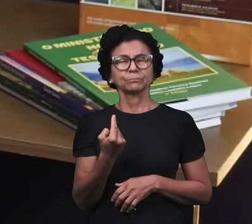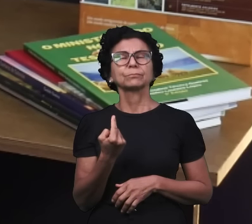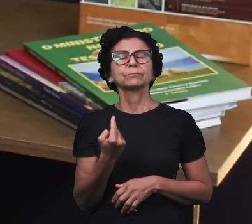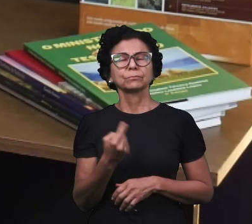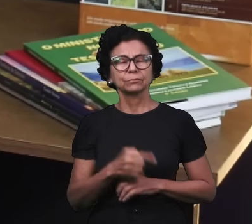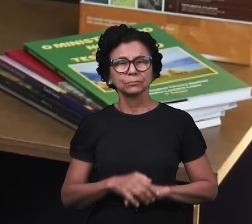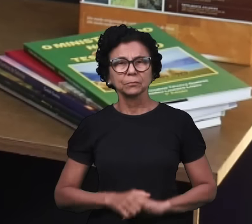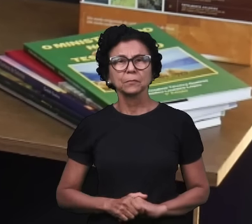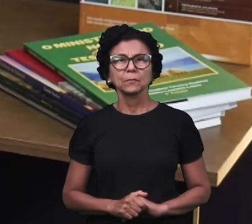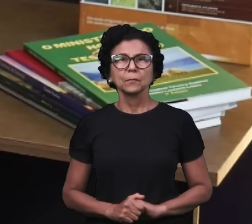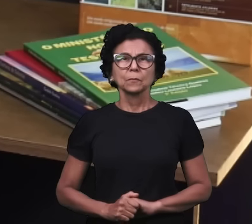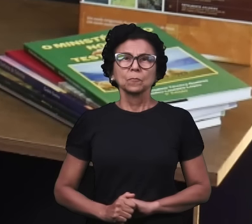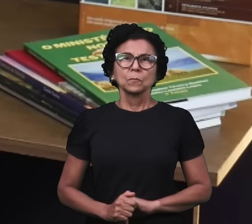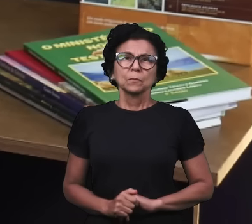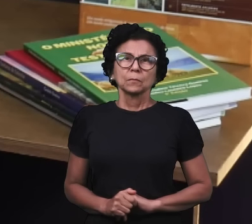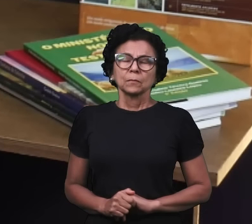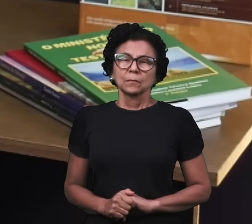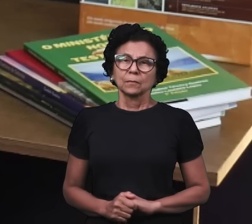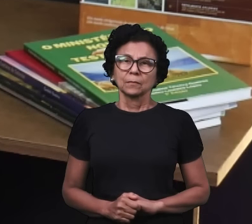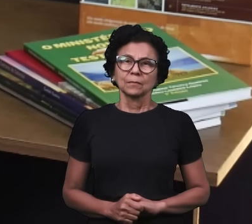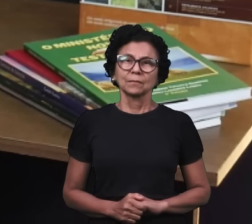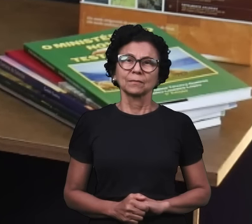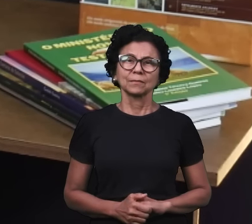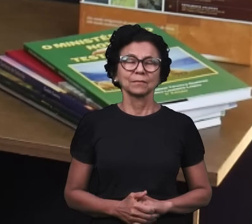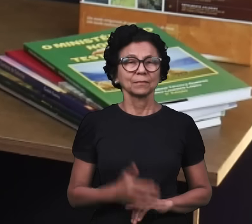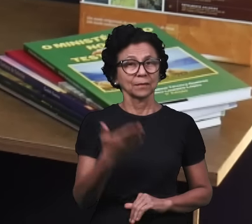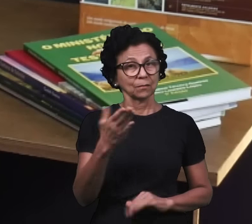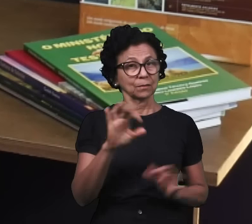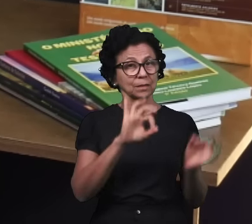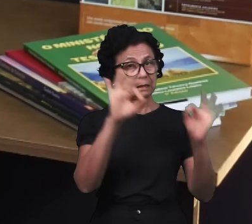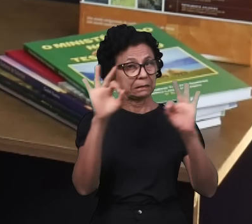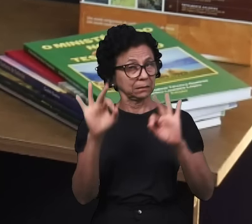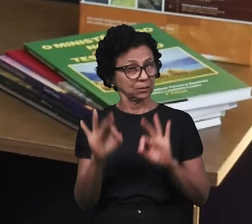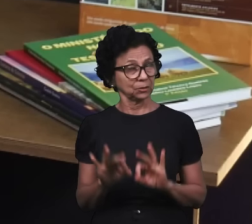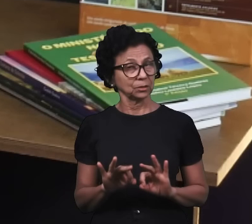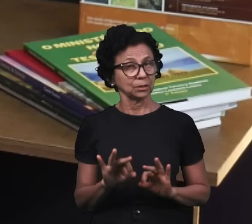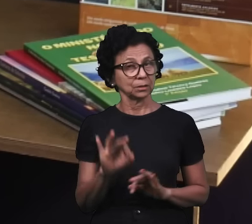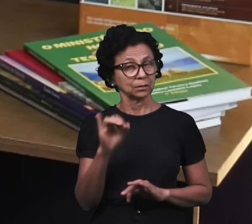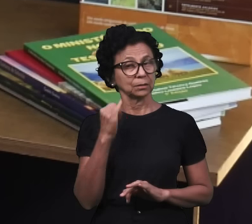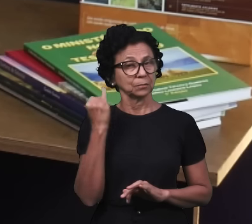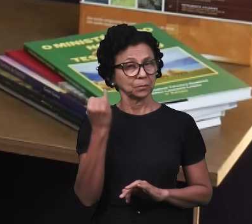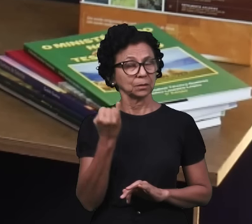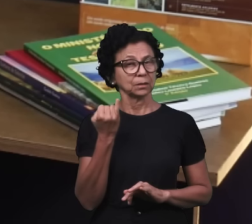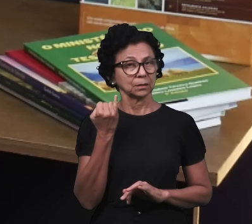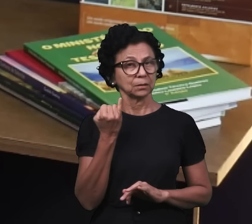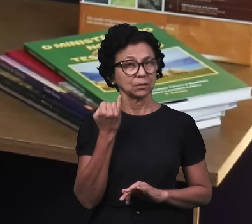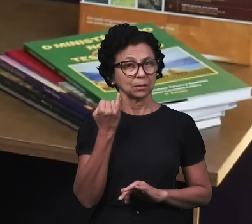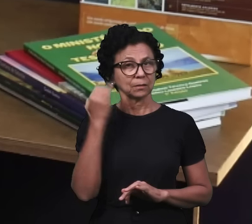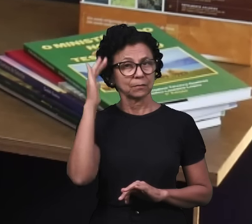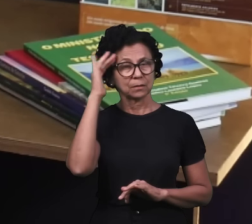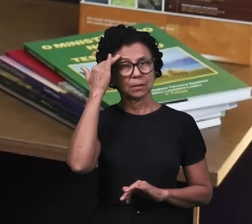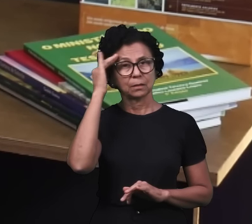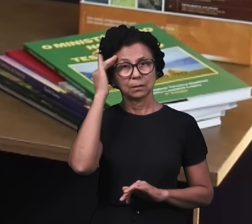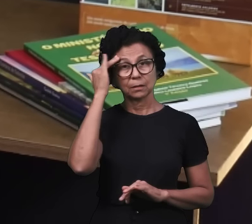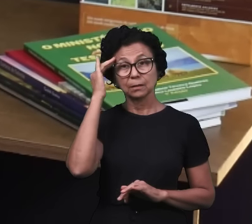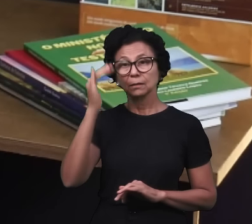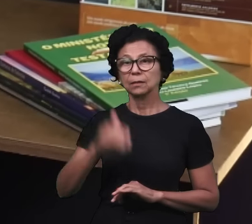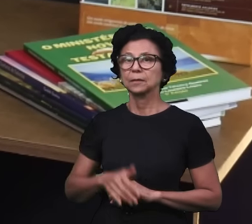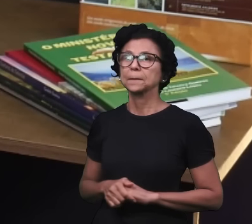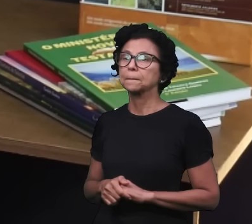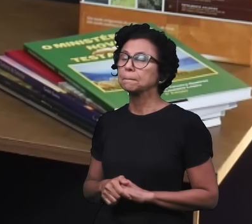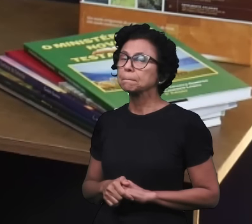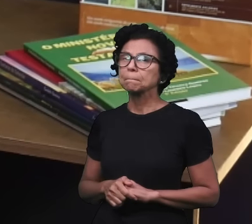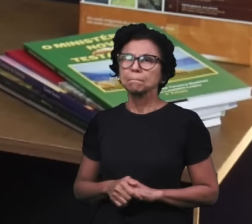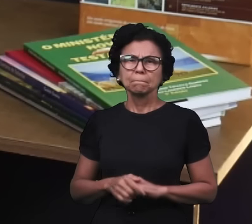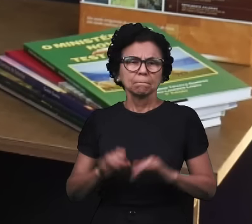né? Então, até você que está nos assistindo, é importante você entender isso, que nós temos livre